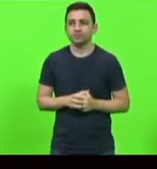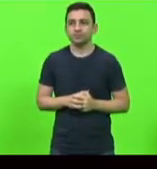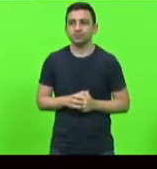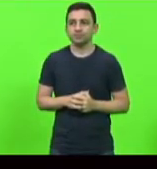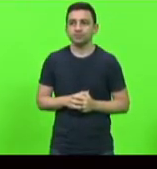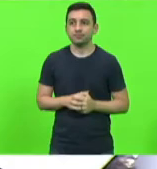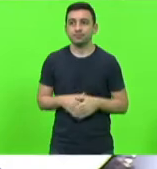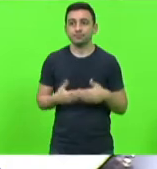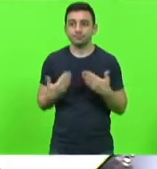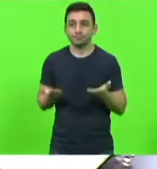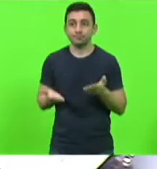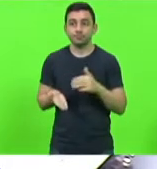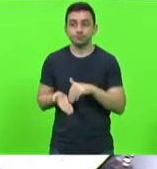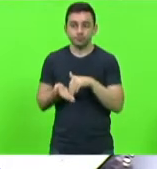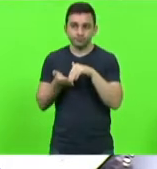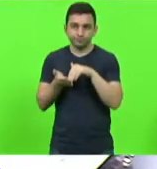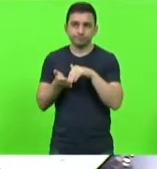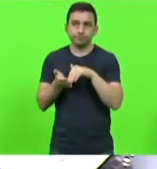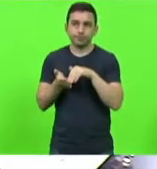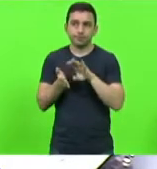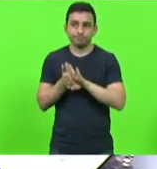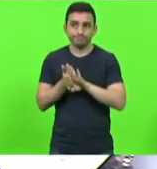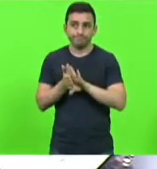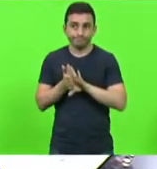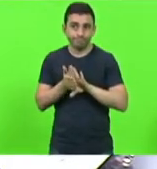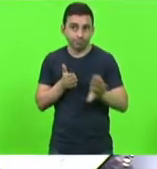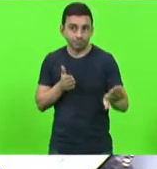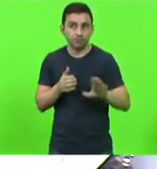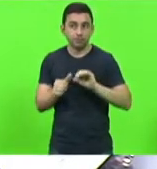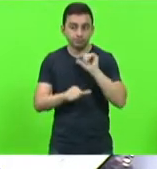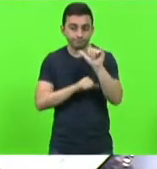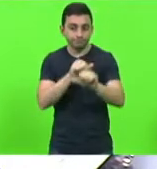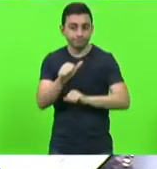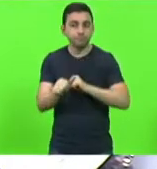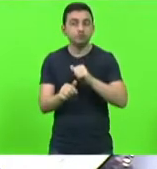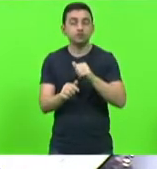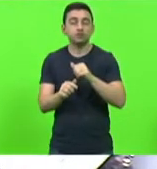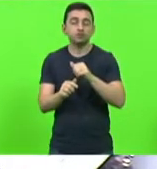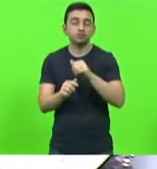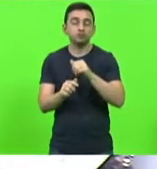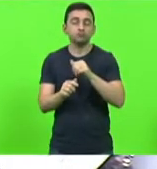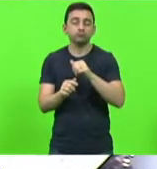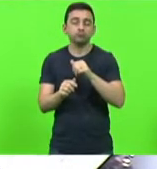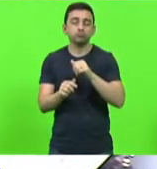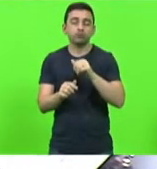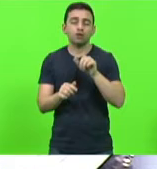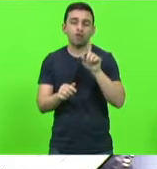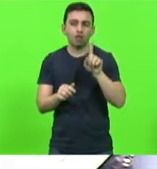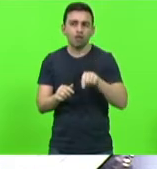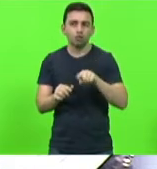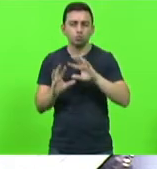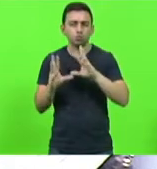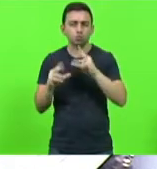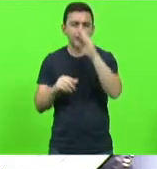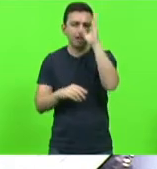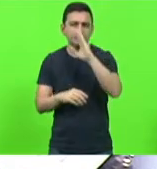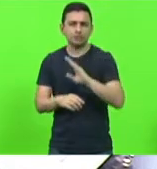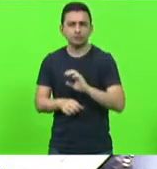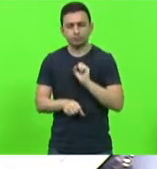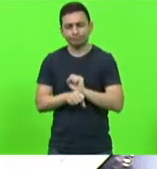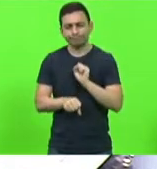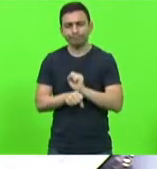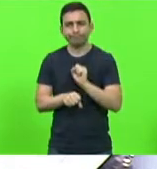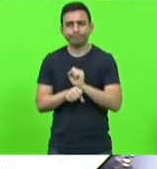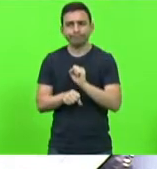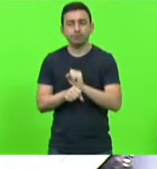Essa moção, ela rejeita uma das reformas mais esperadas, aguardadas pelo Brasil, que mais unanimemente é indicada como um